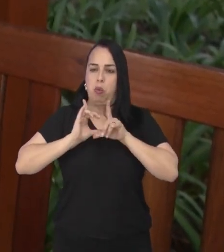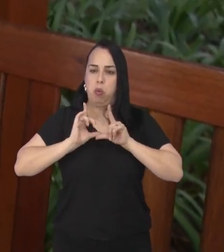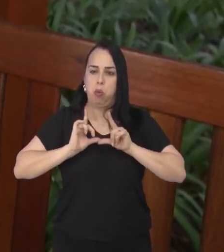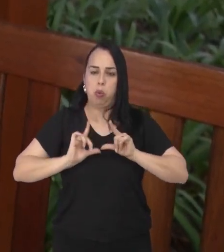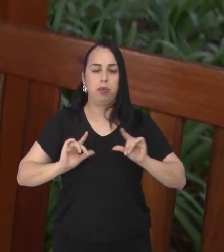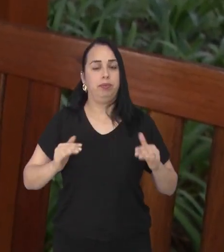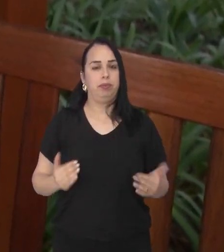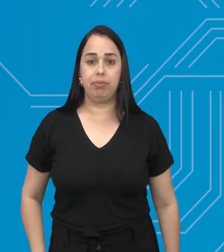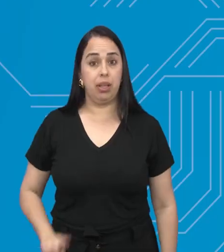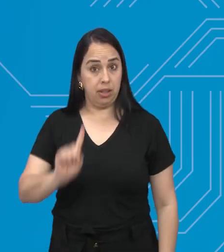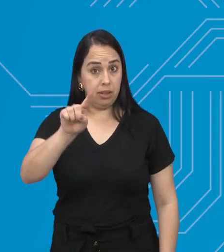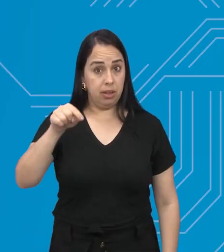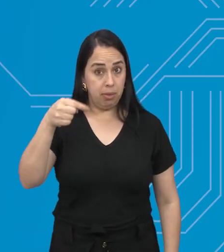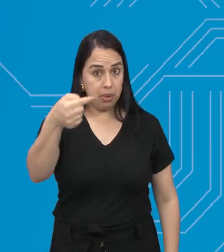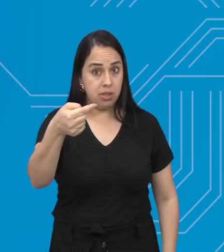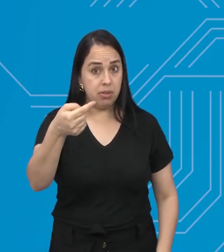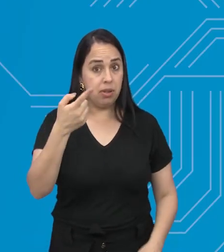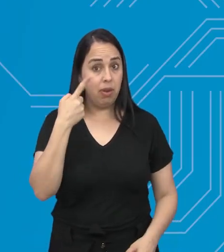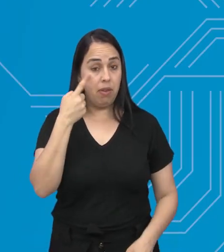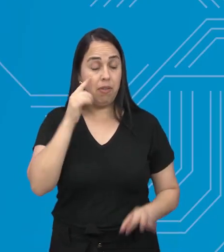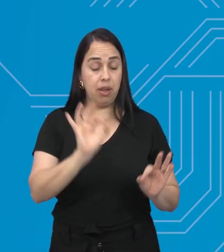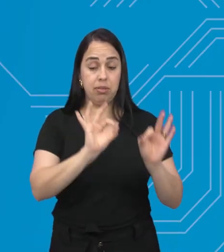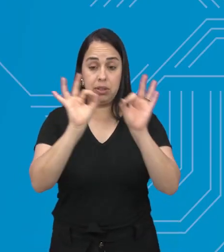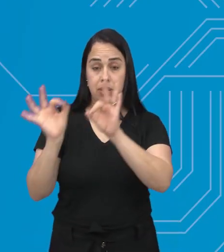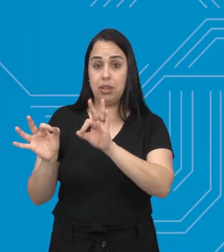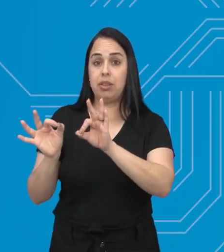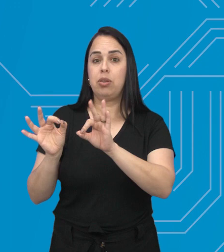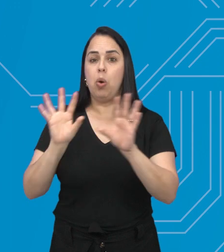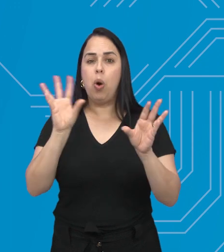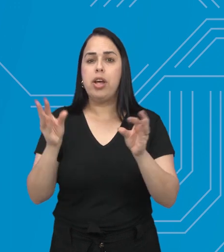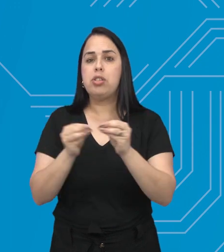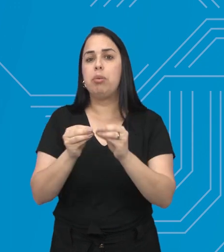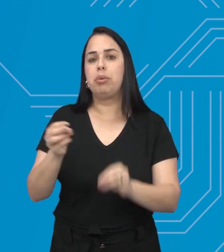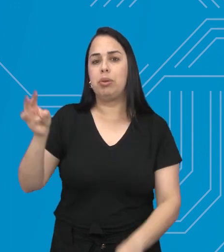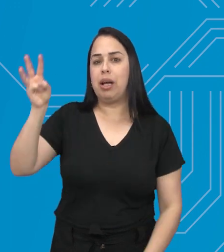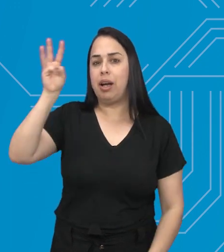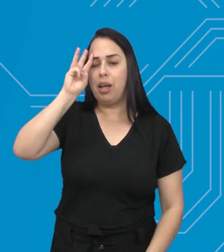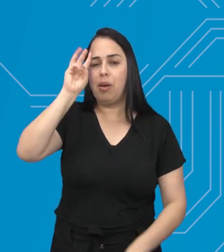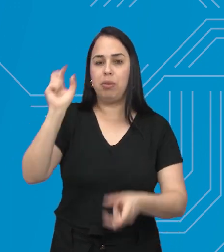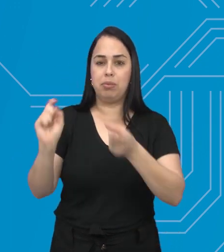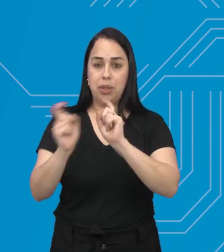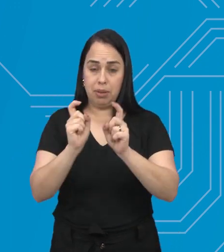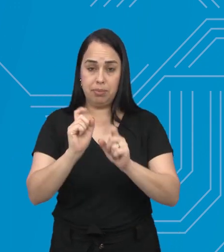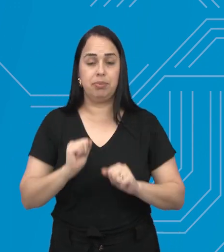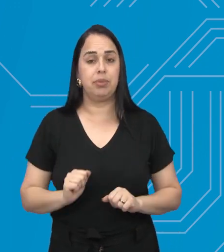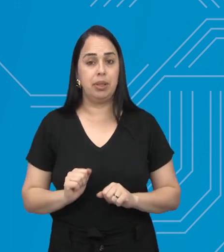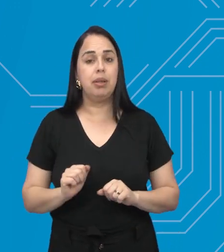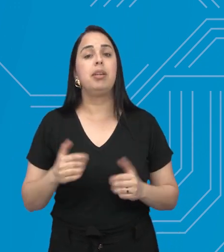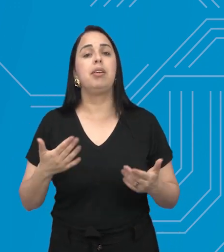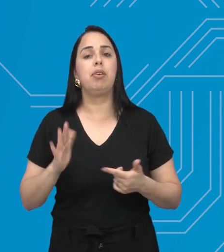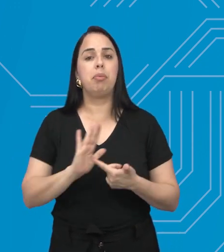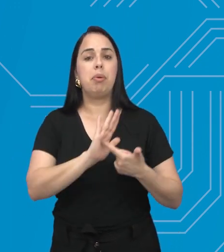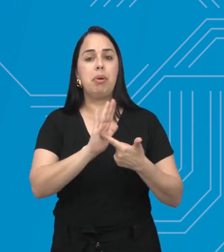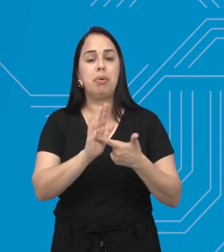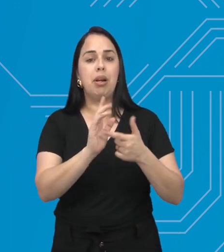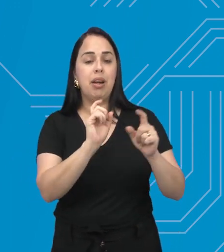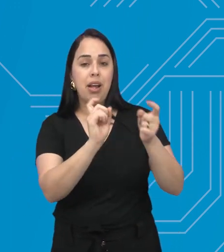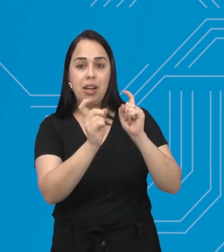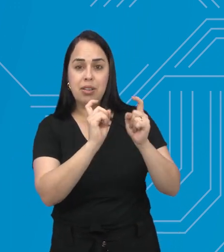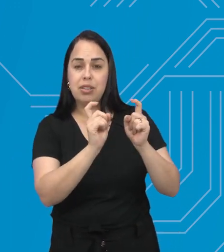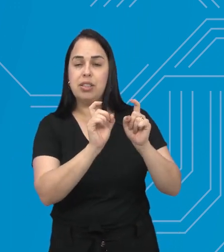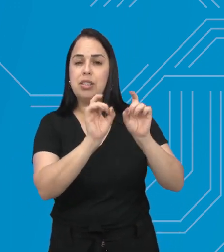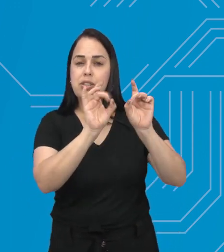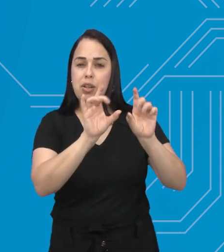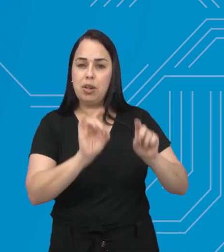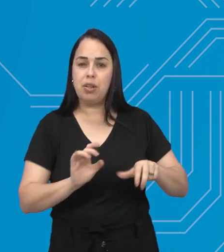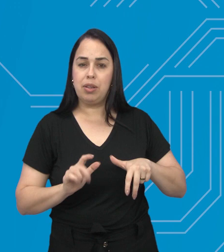a doença pode trazer. E no próximo bloco você confere o resumo da sessão de terça-feira e tem mais. Vamos te mostrar como foi a sessão